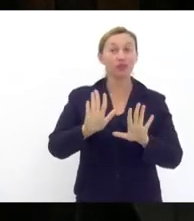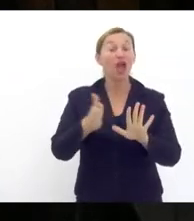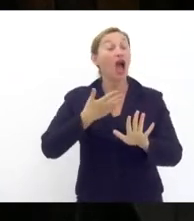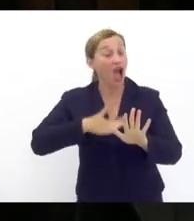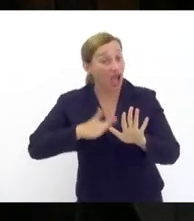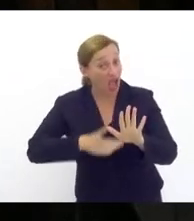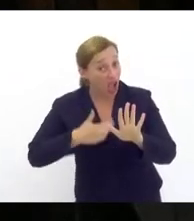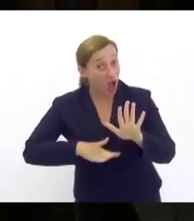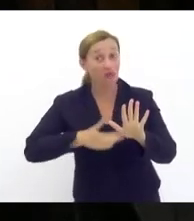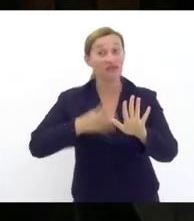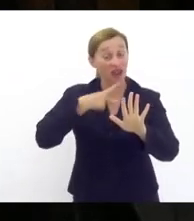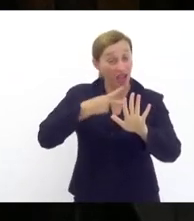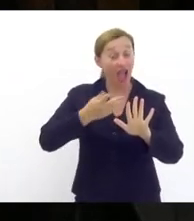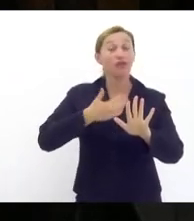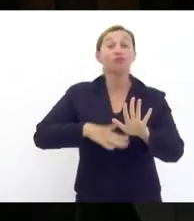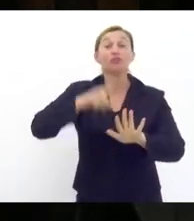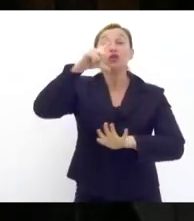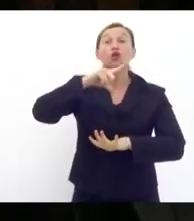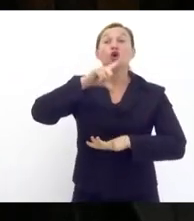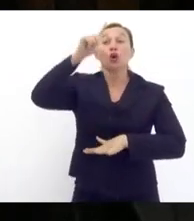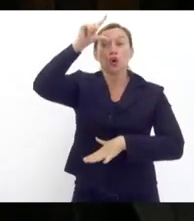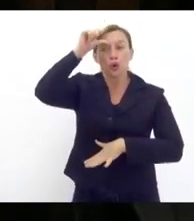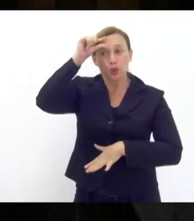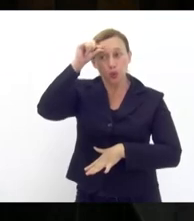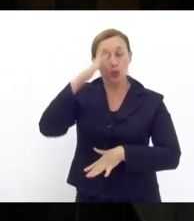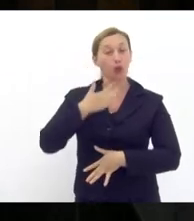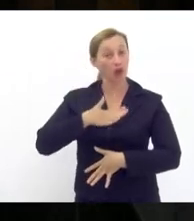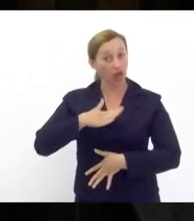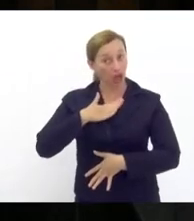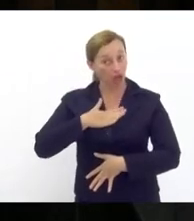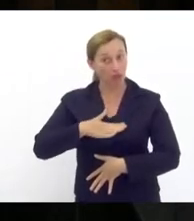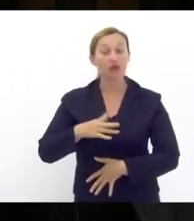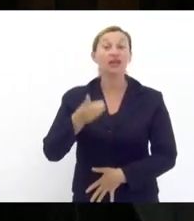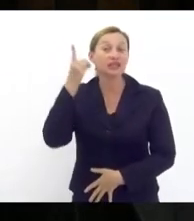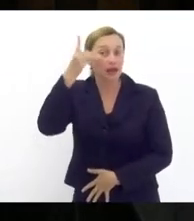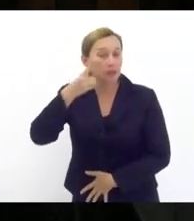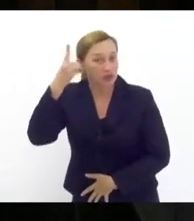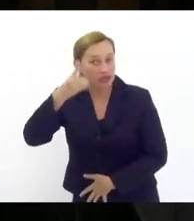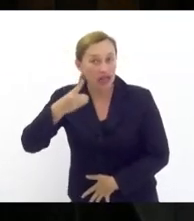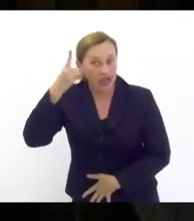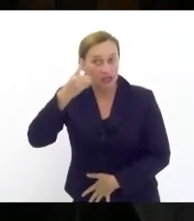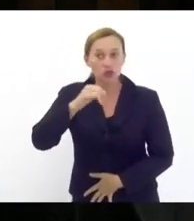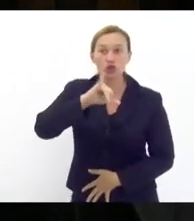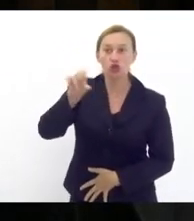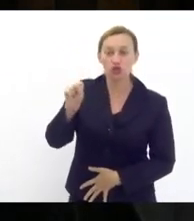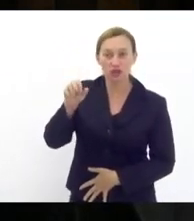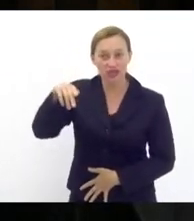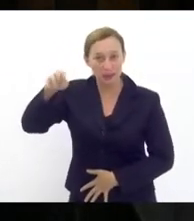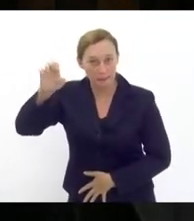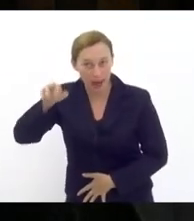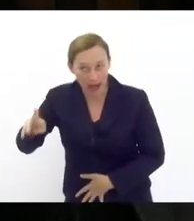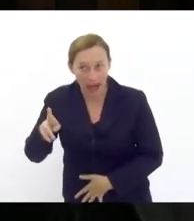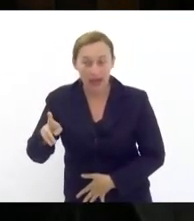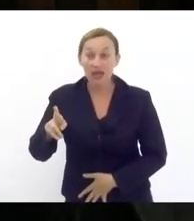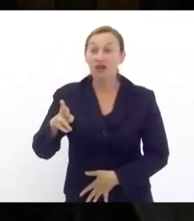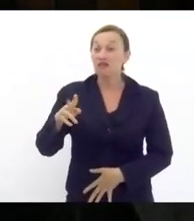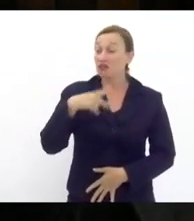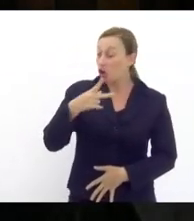calmo, nesse tranquilo, momento, respira, só que tu que vai ter o deputado Josimar me chamou de tu vai canalha, ter o de safado